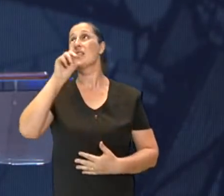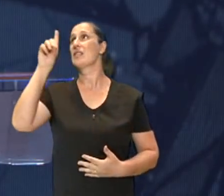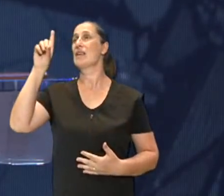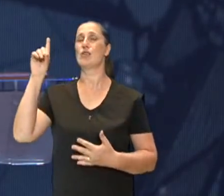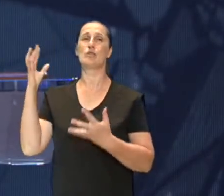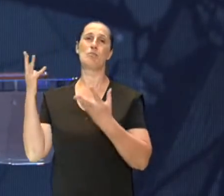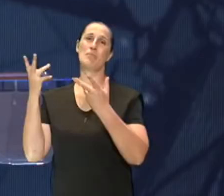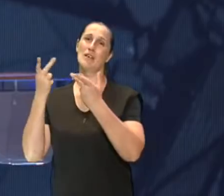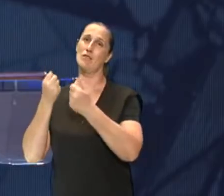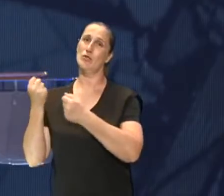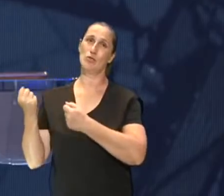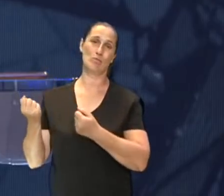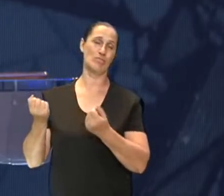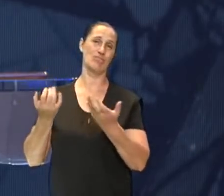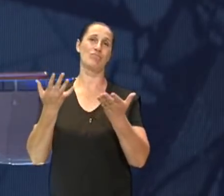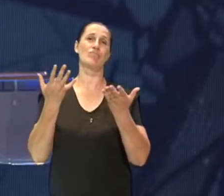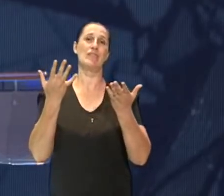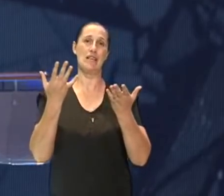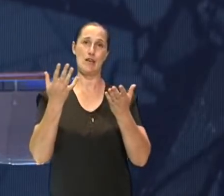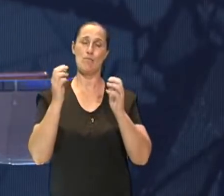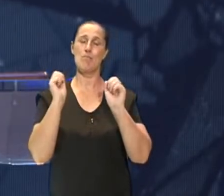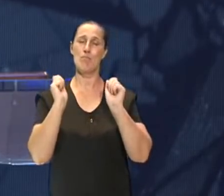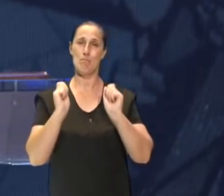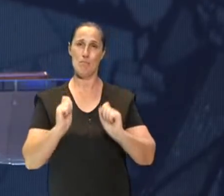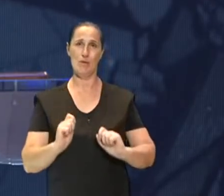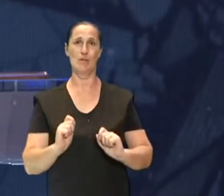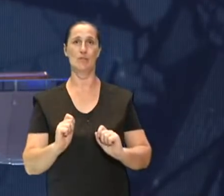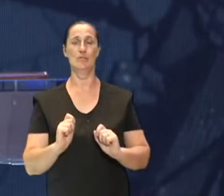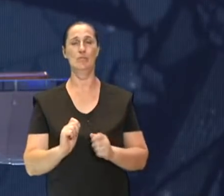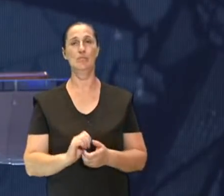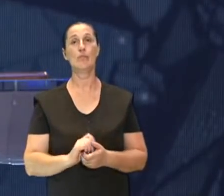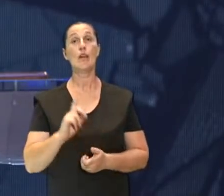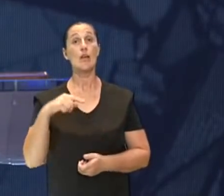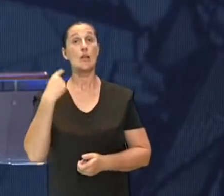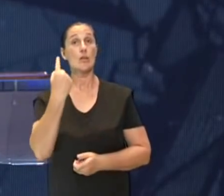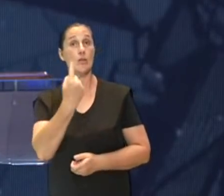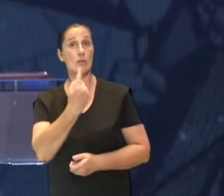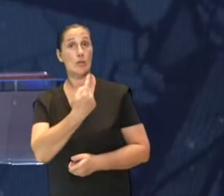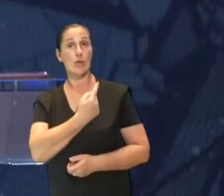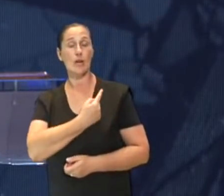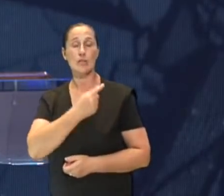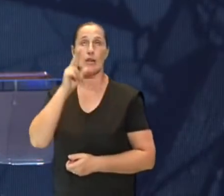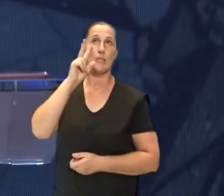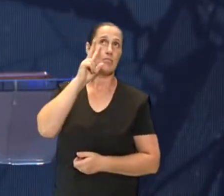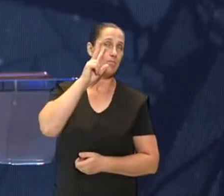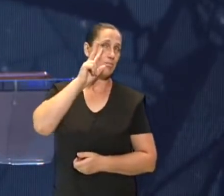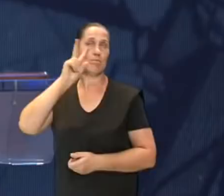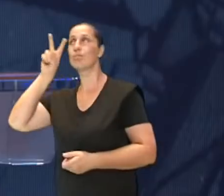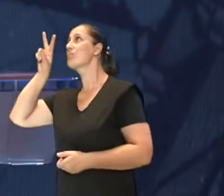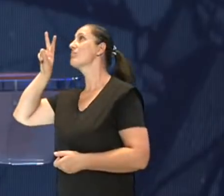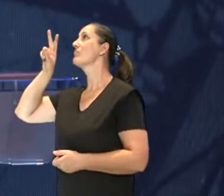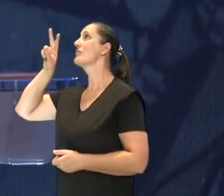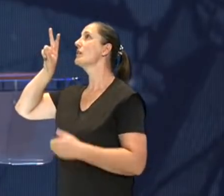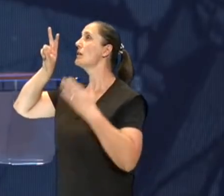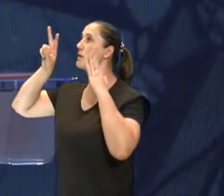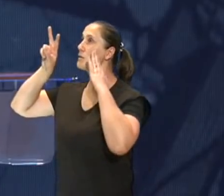pode acontecer, que vai fazer diferença na nossa vida, é quando nós olhamos para o céu e de todo o nosso